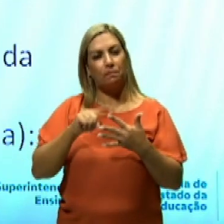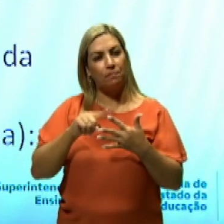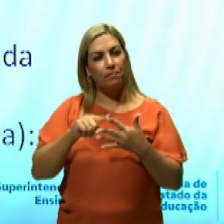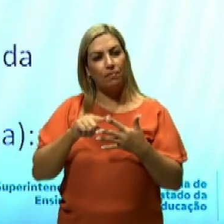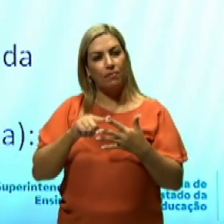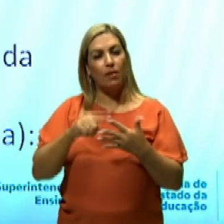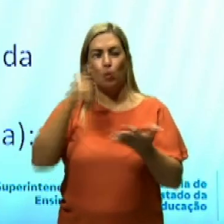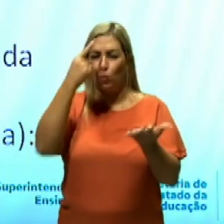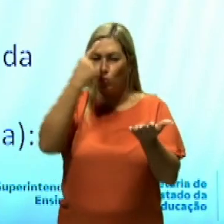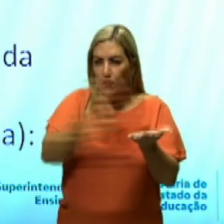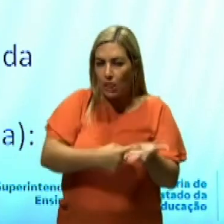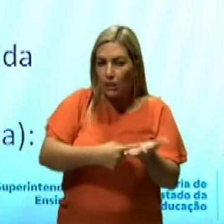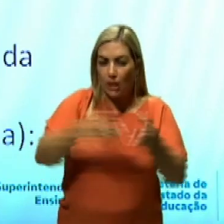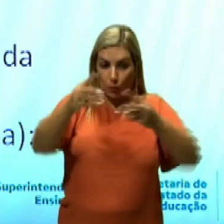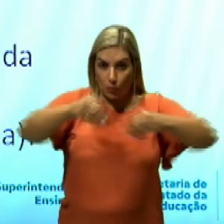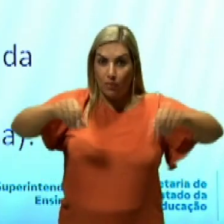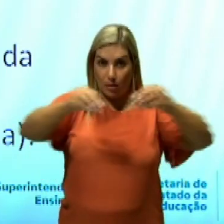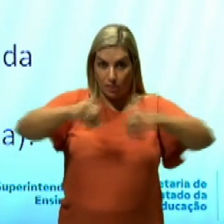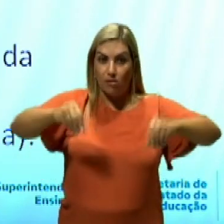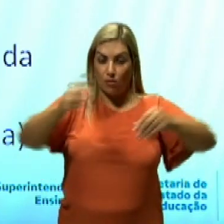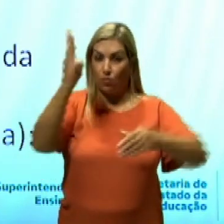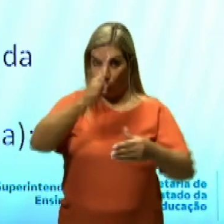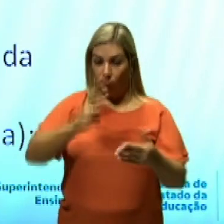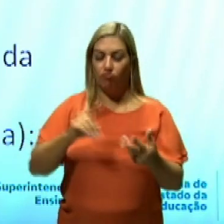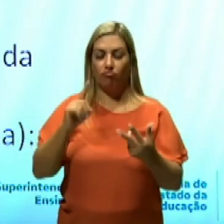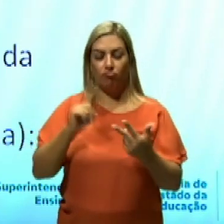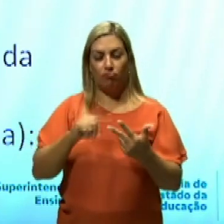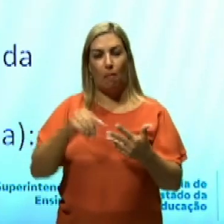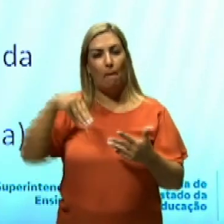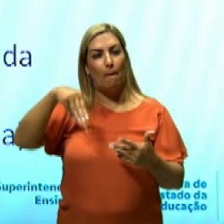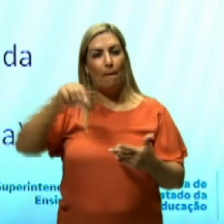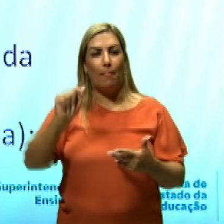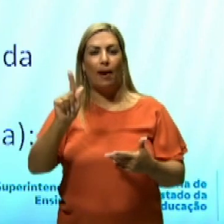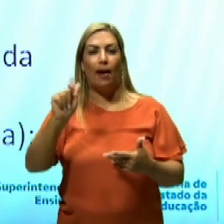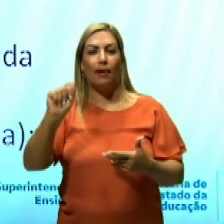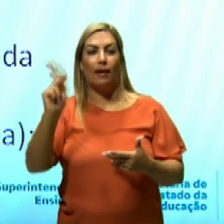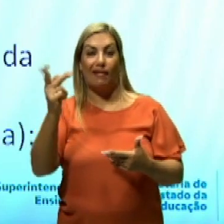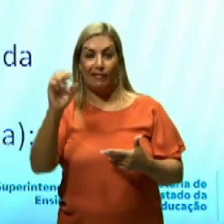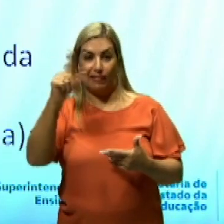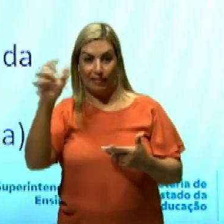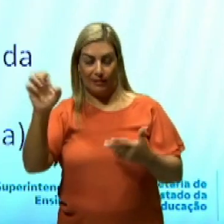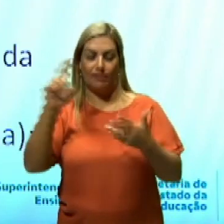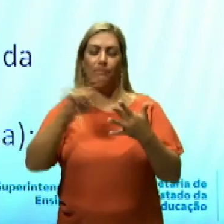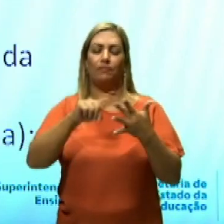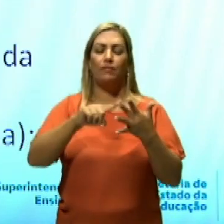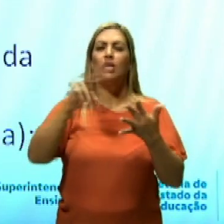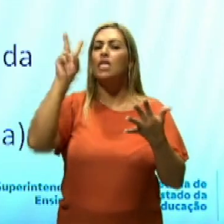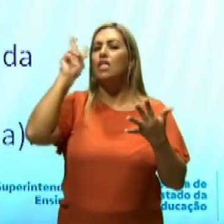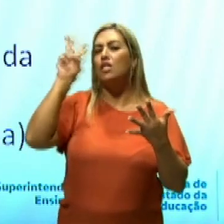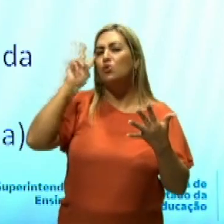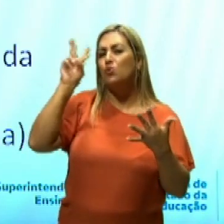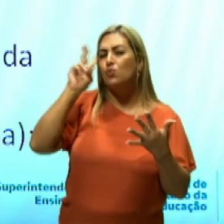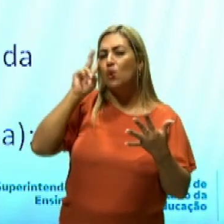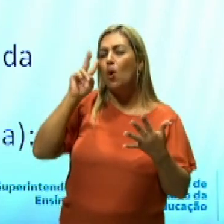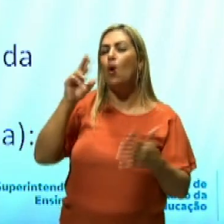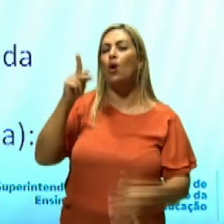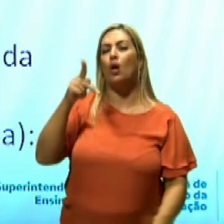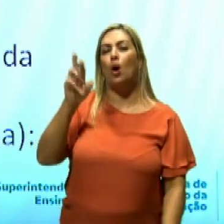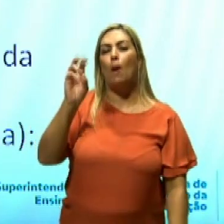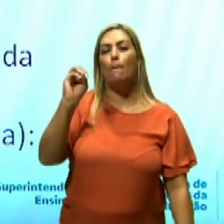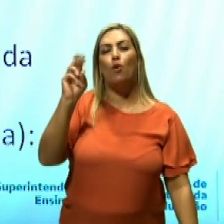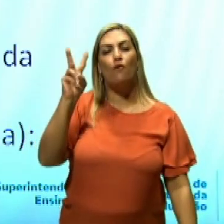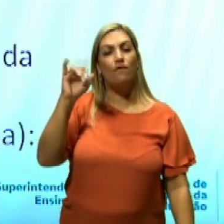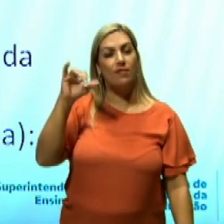o tratado da terra brasil do brasil de magalhães gândavo e história da província de santa cruz